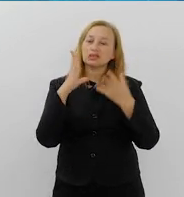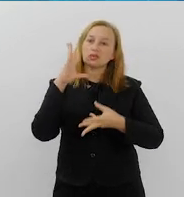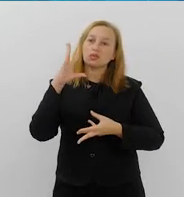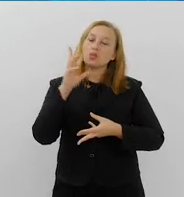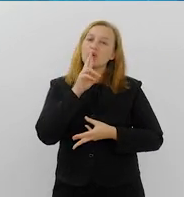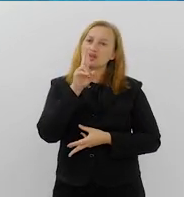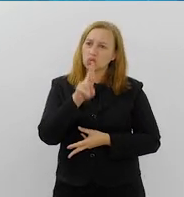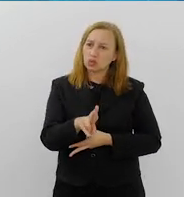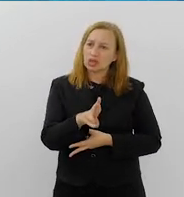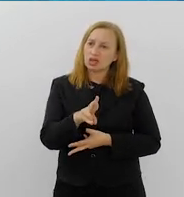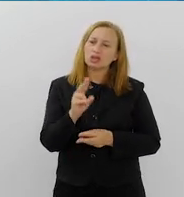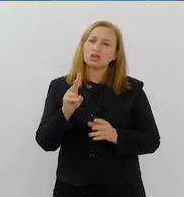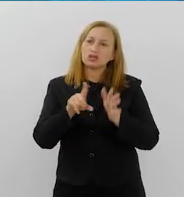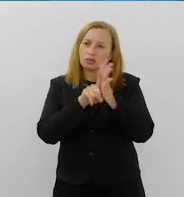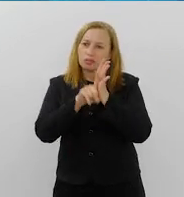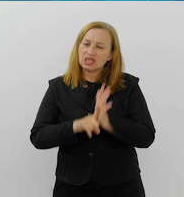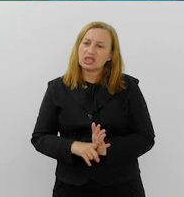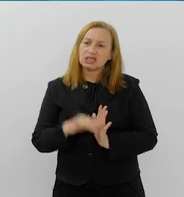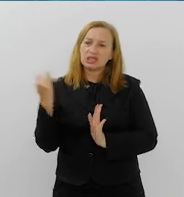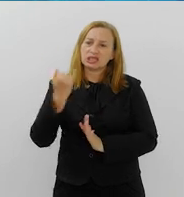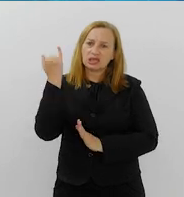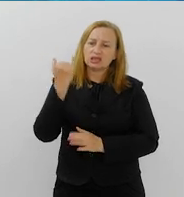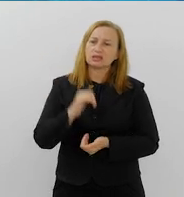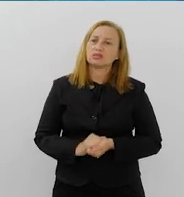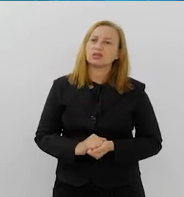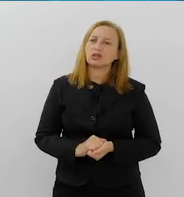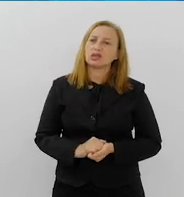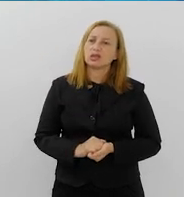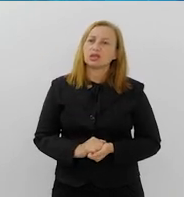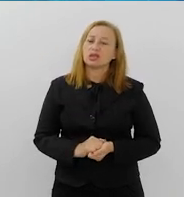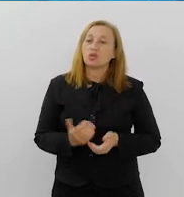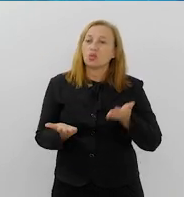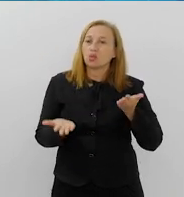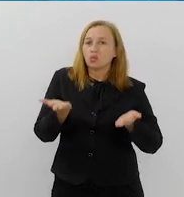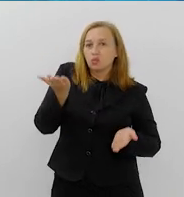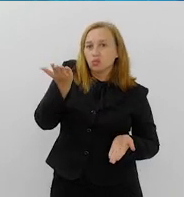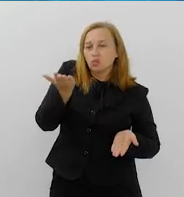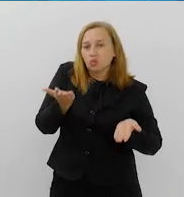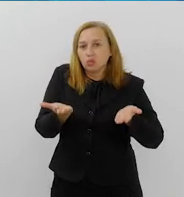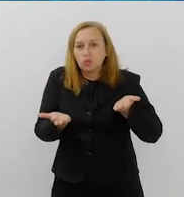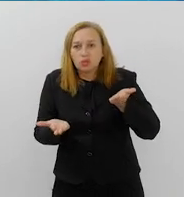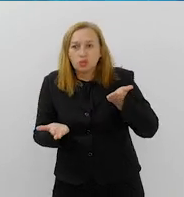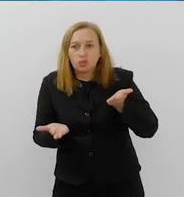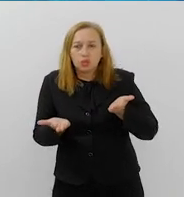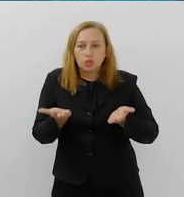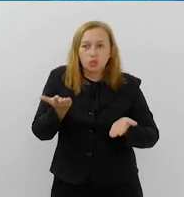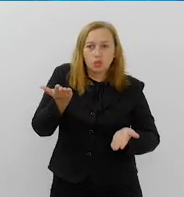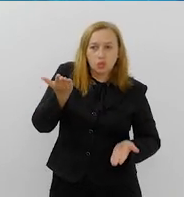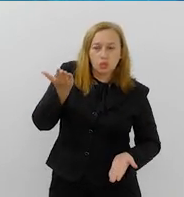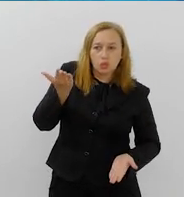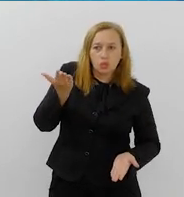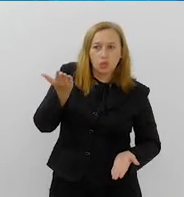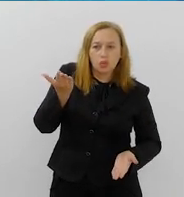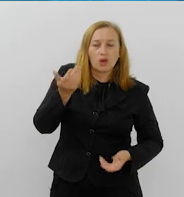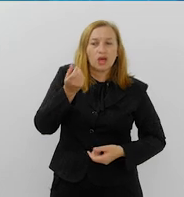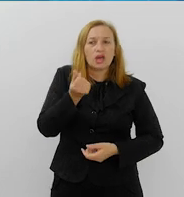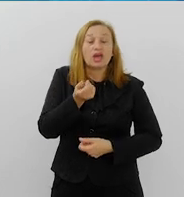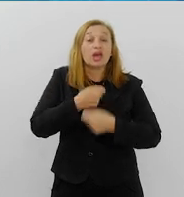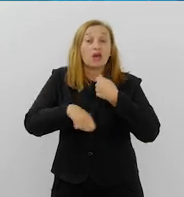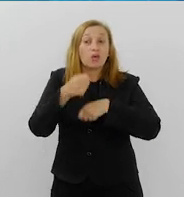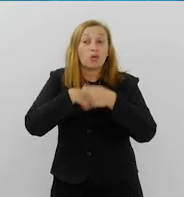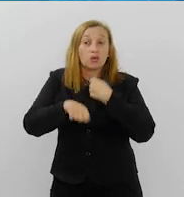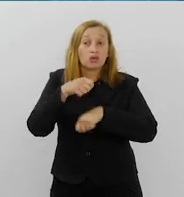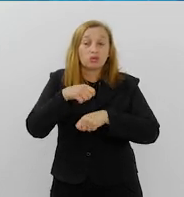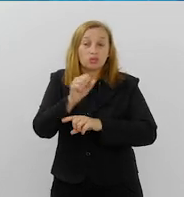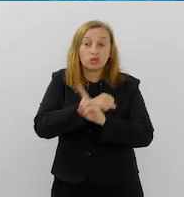apresentando um resultado de uma pesquisa muito interessante, que, por exemplo, o desequilíbrio econômico e social